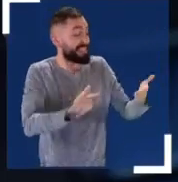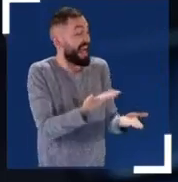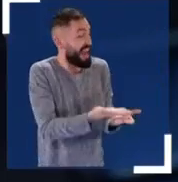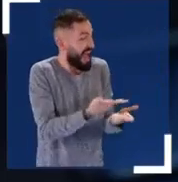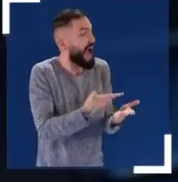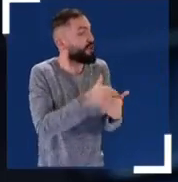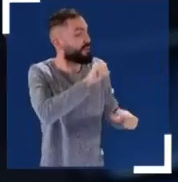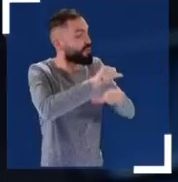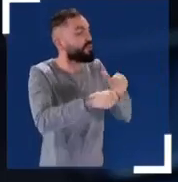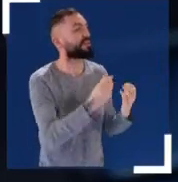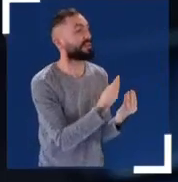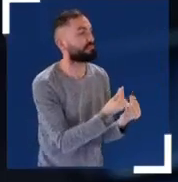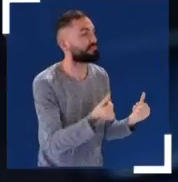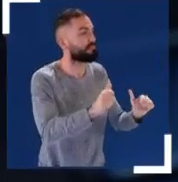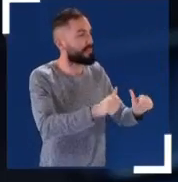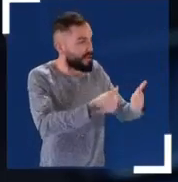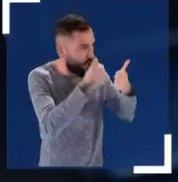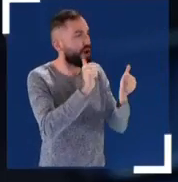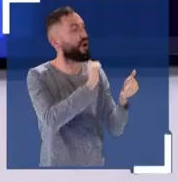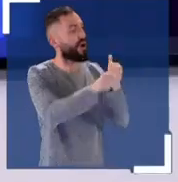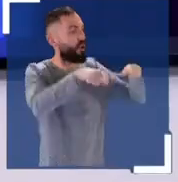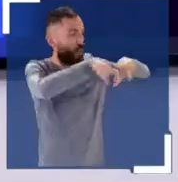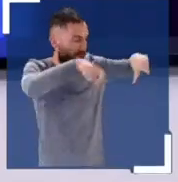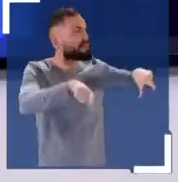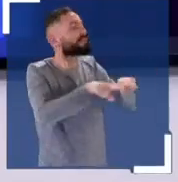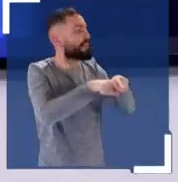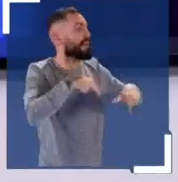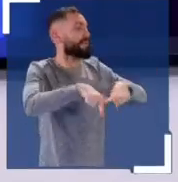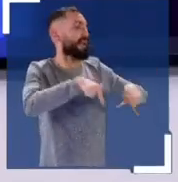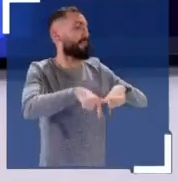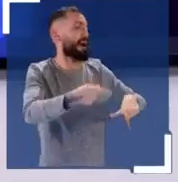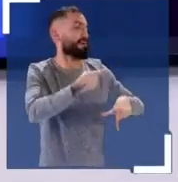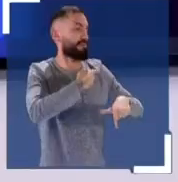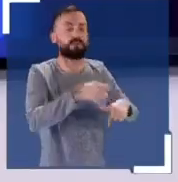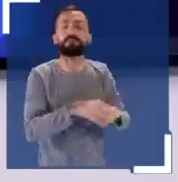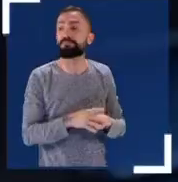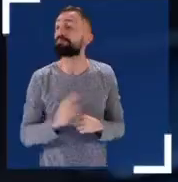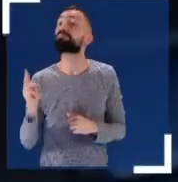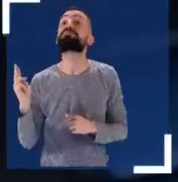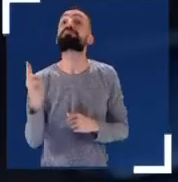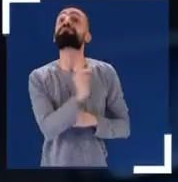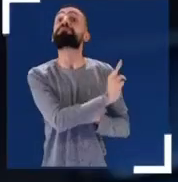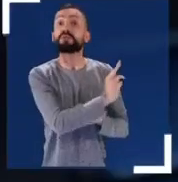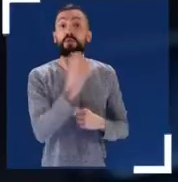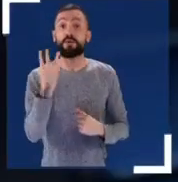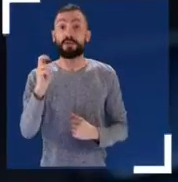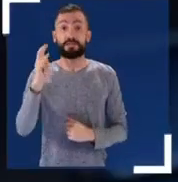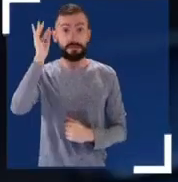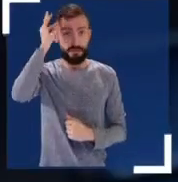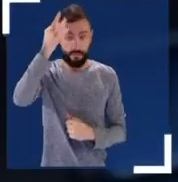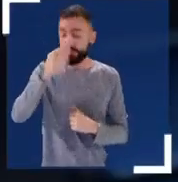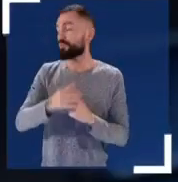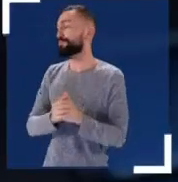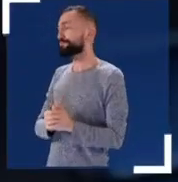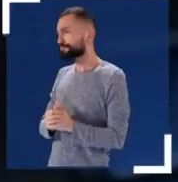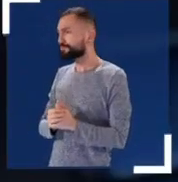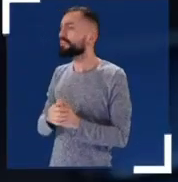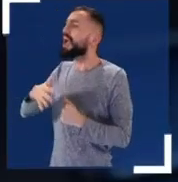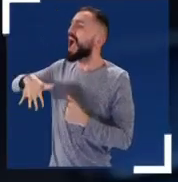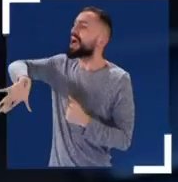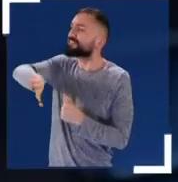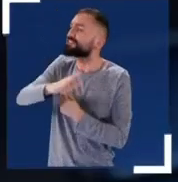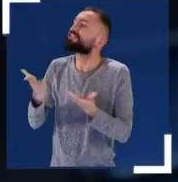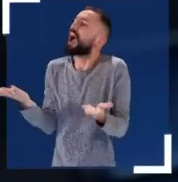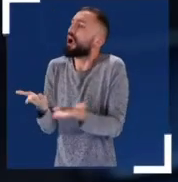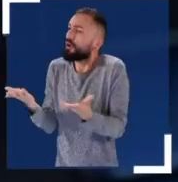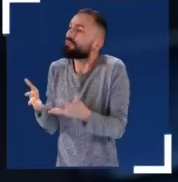as quadras esportivas, é nossa tarefa. Pois não, 45 segundos. Bem, nós vamos expandir o ensino técnico, volto a